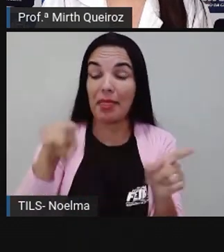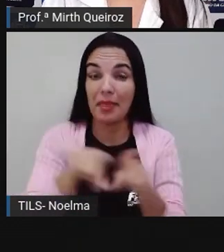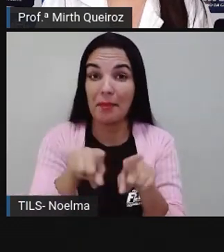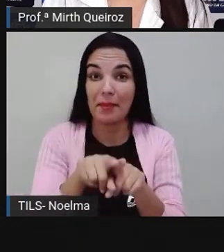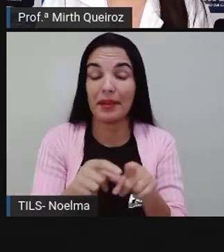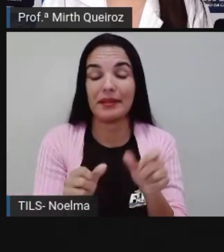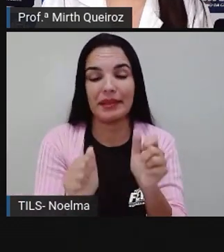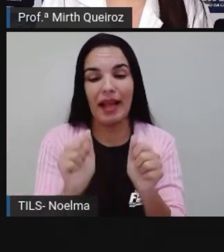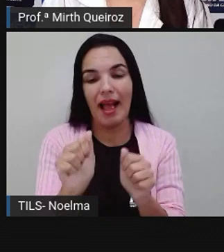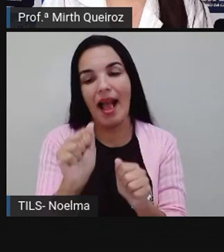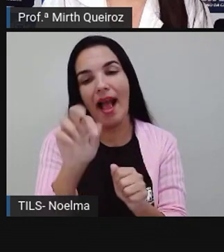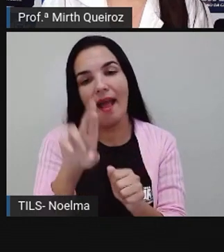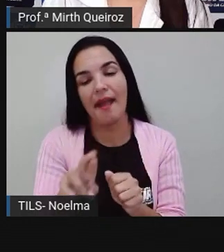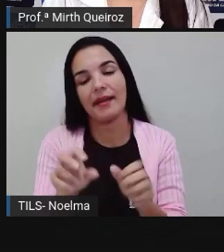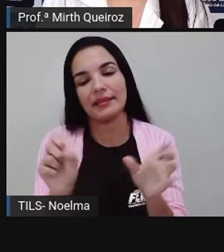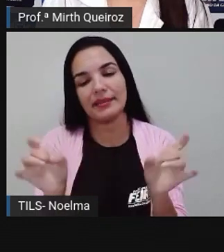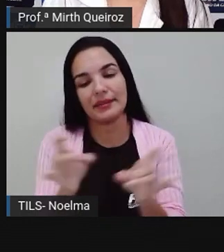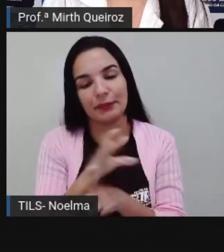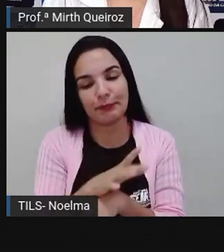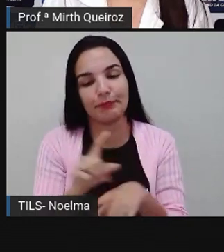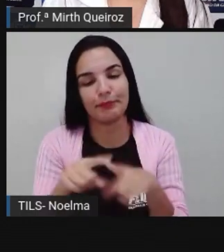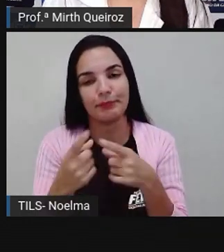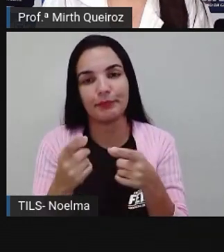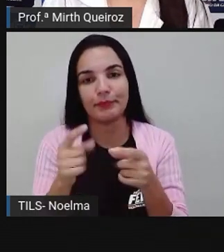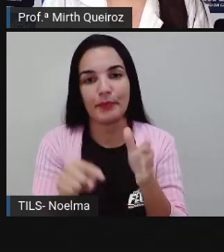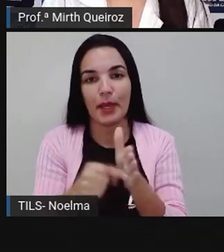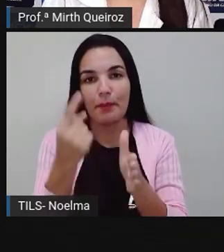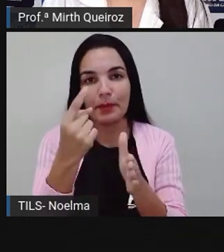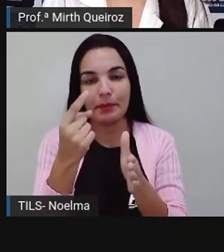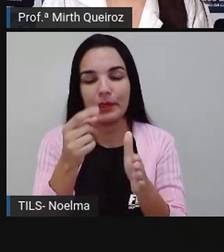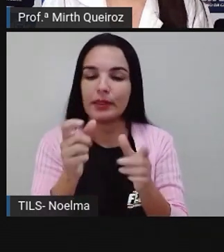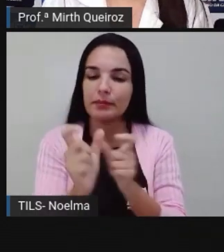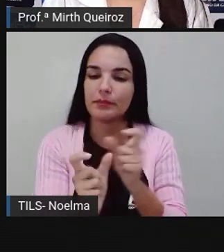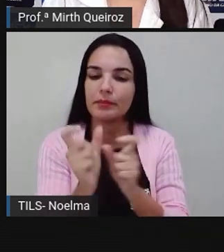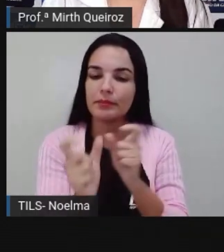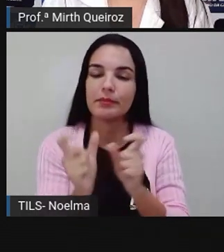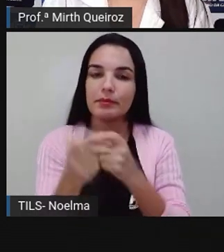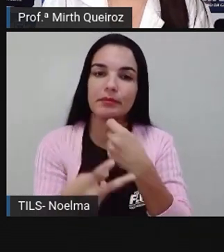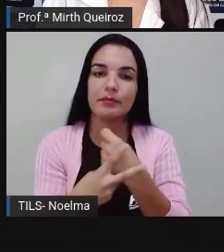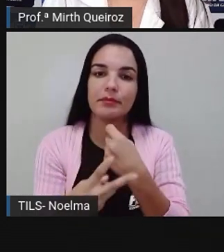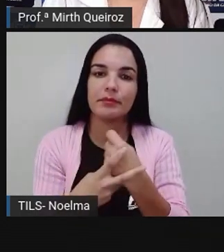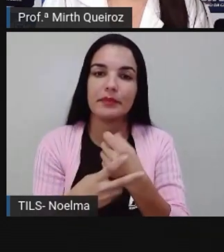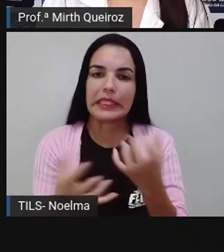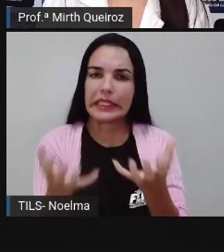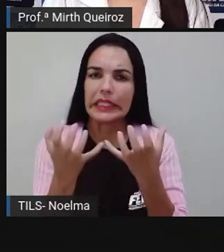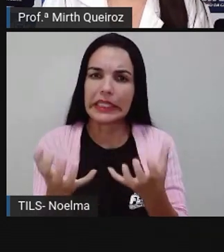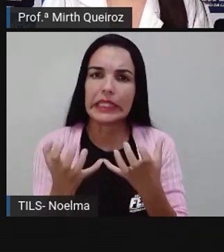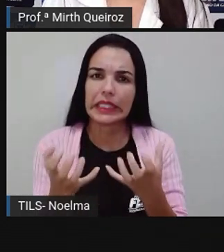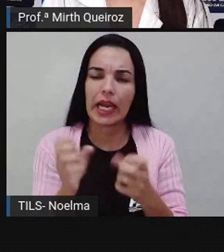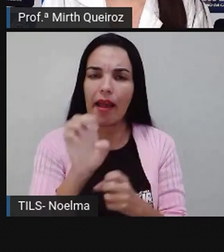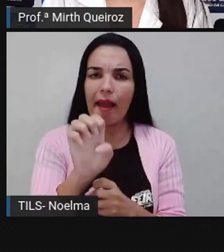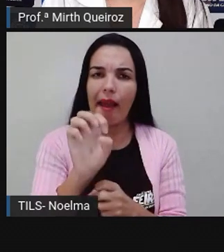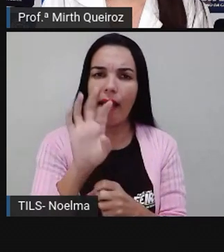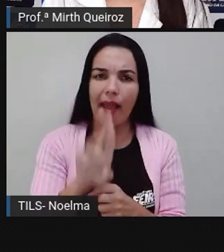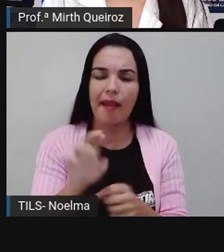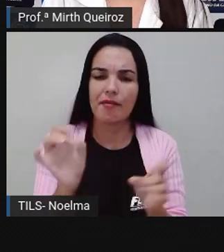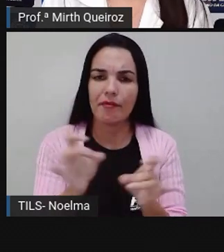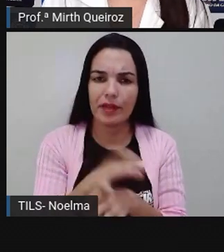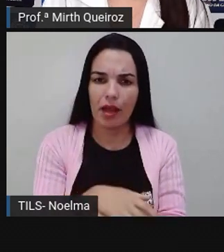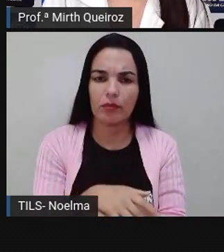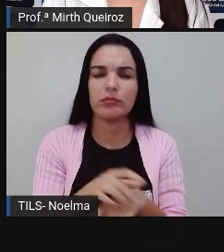conjugação. Nadar, termina em AR, primeira conjugação. Querer, termina em